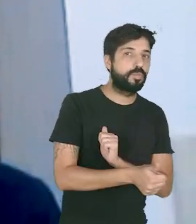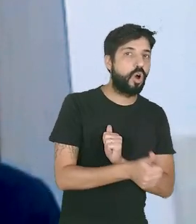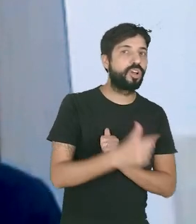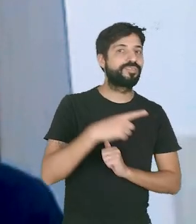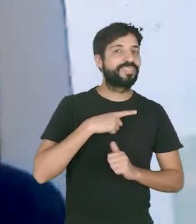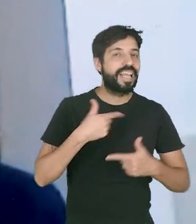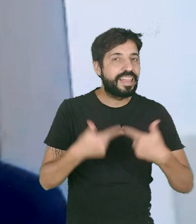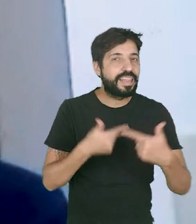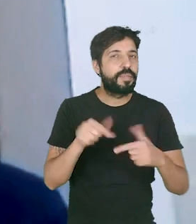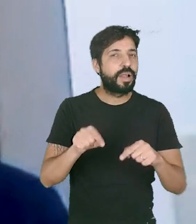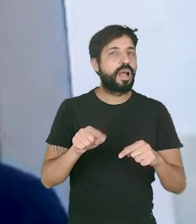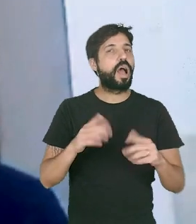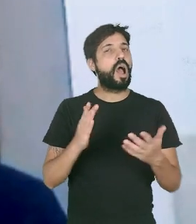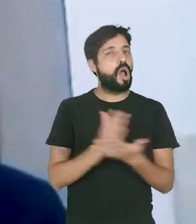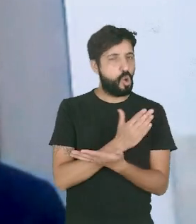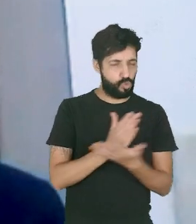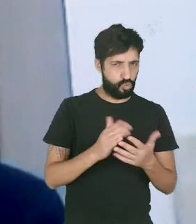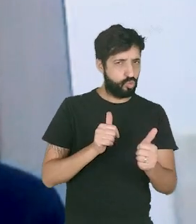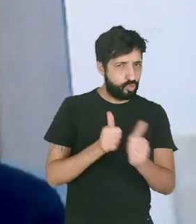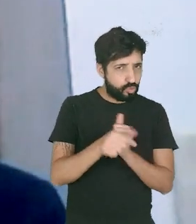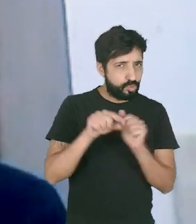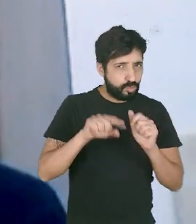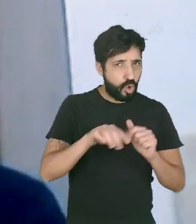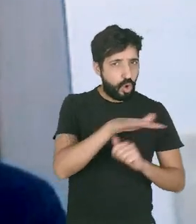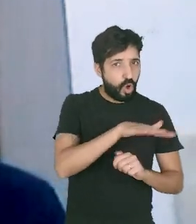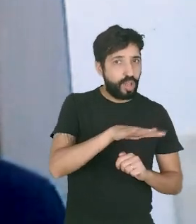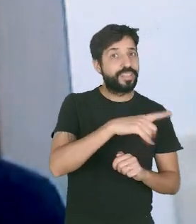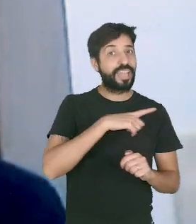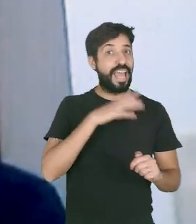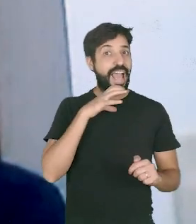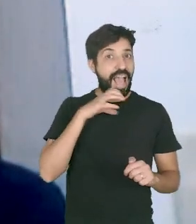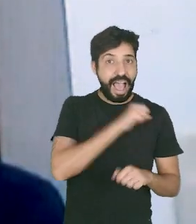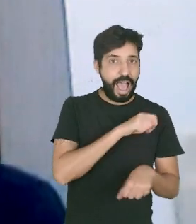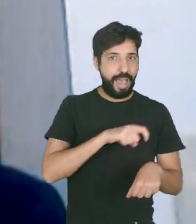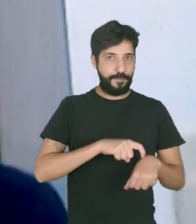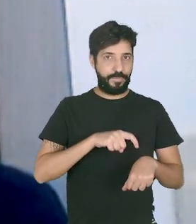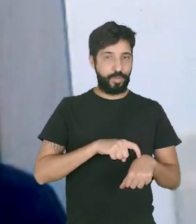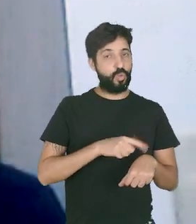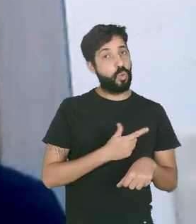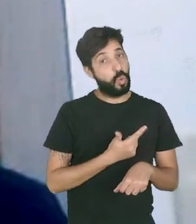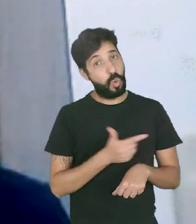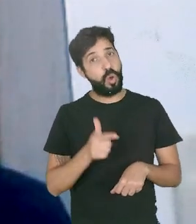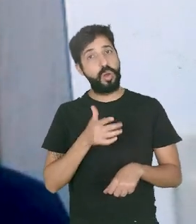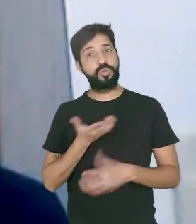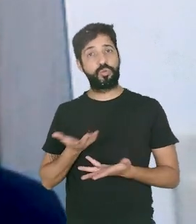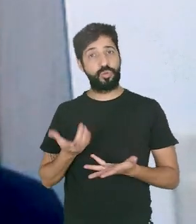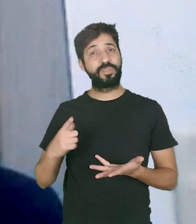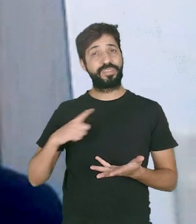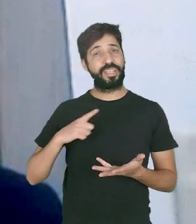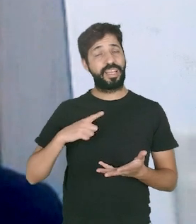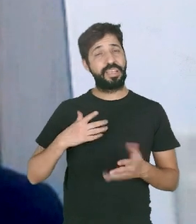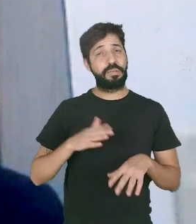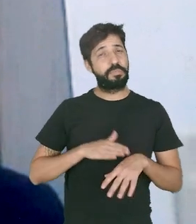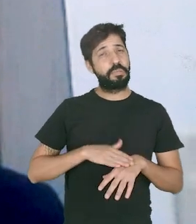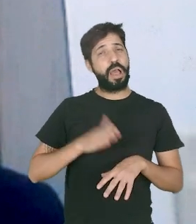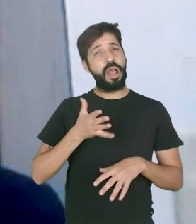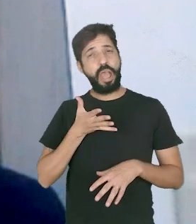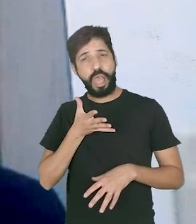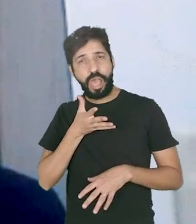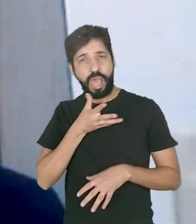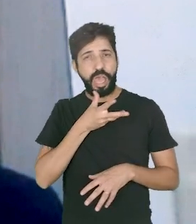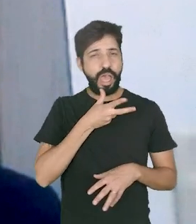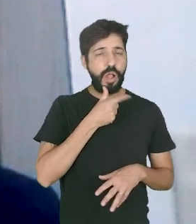sendo trabalhado. Alguns esportes é muito rápido as provas, outros esportes